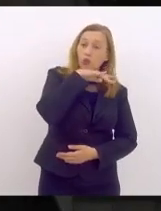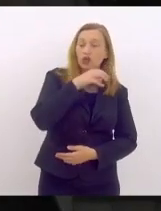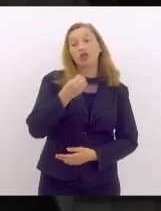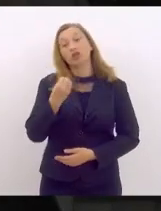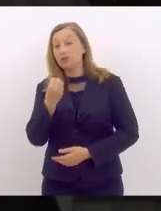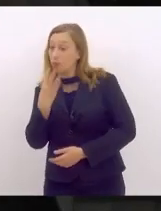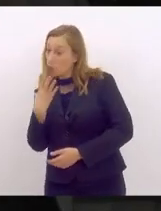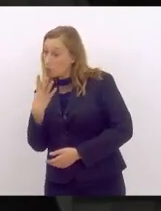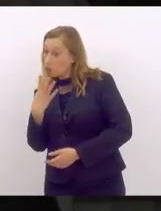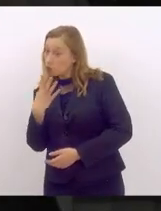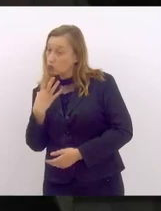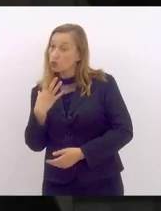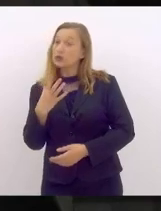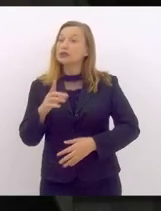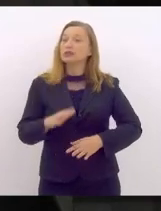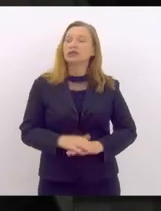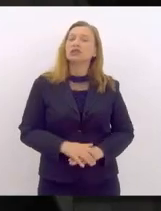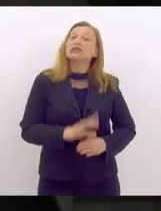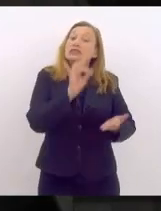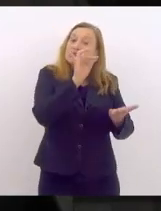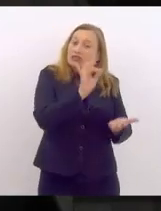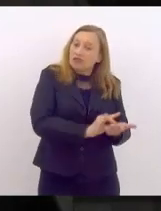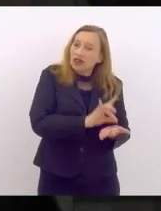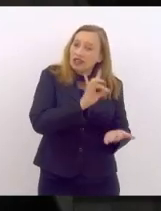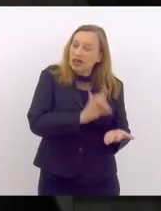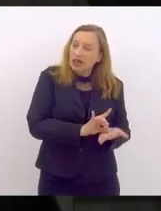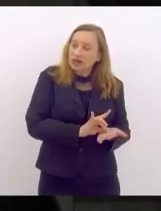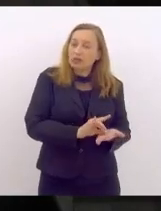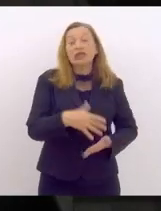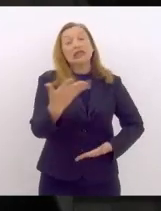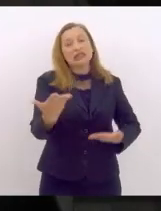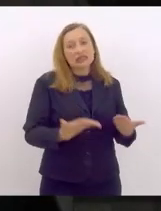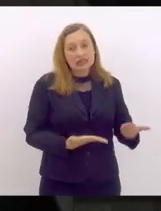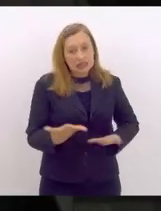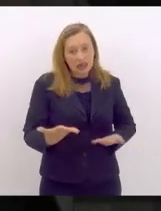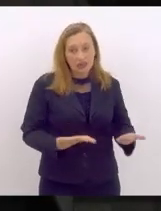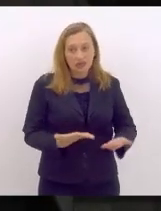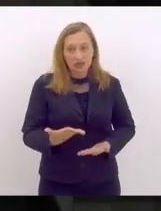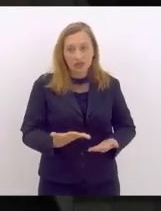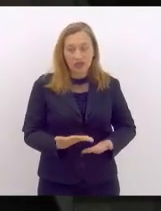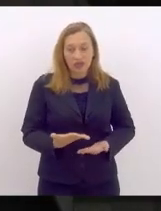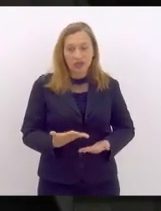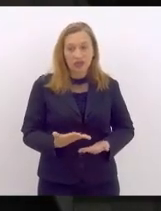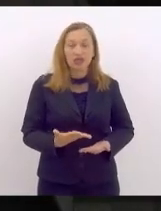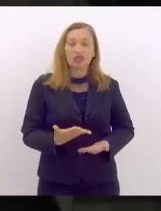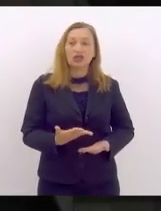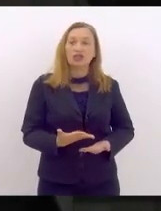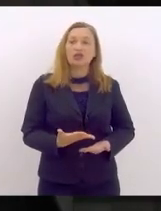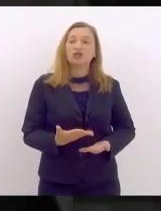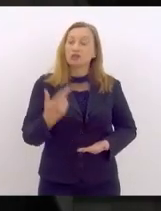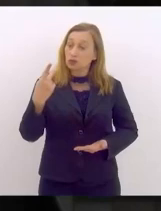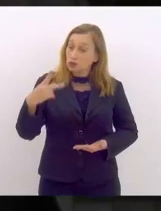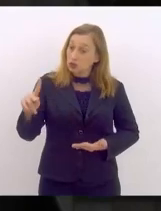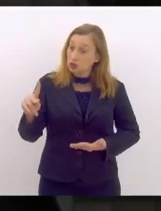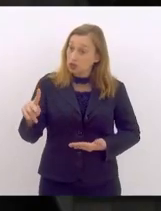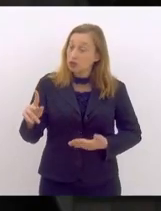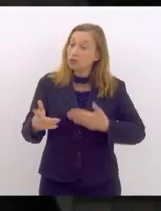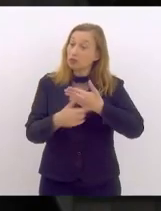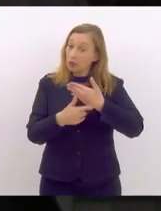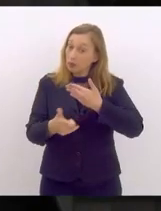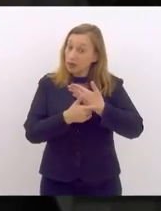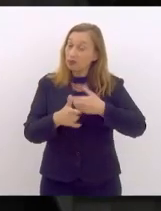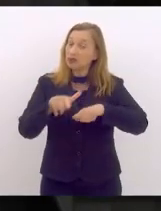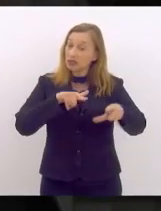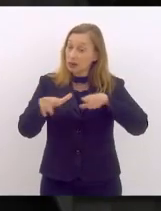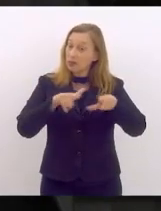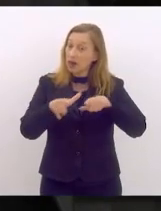daqueles que são realmente servidores nos seus mandatos que estão lá para